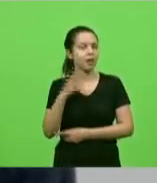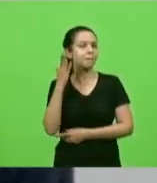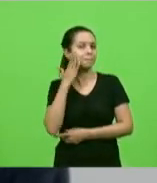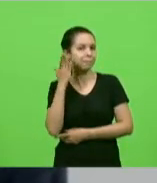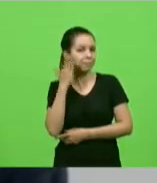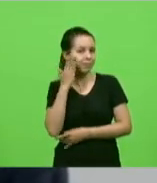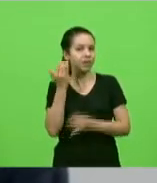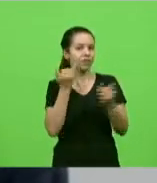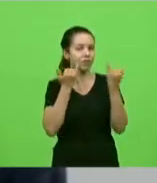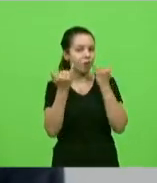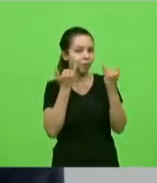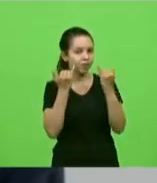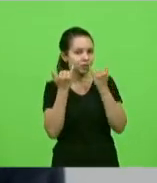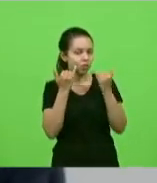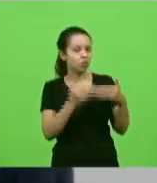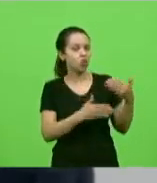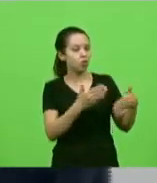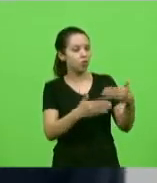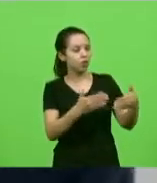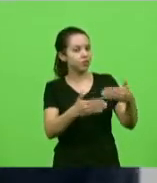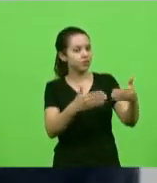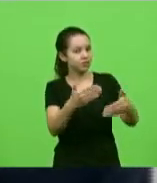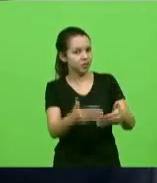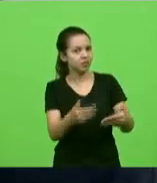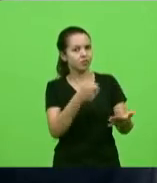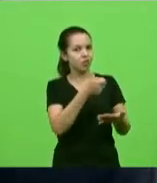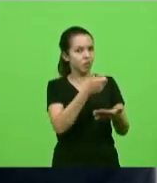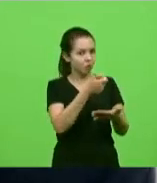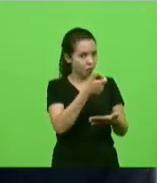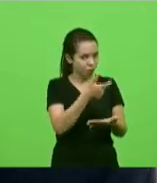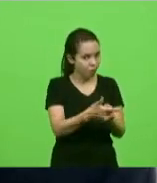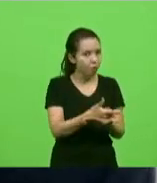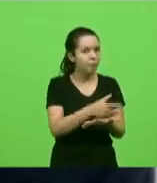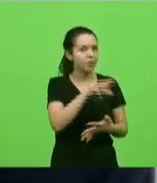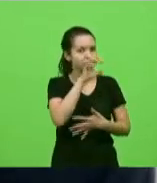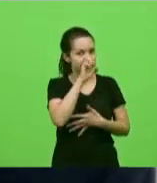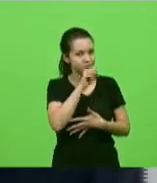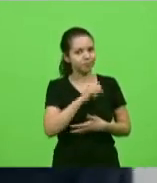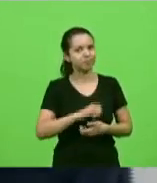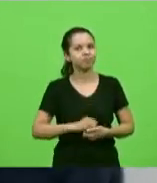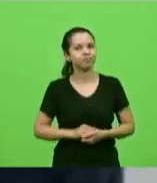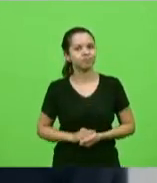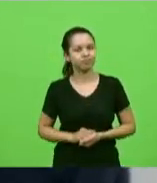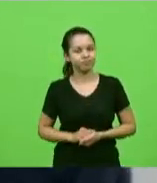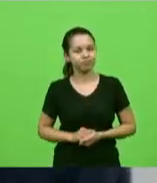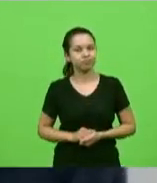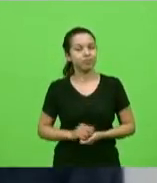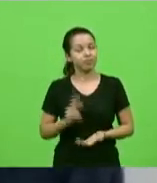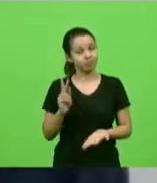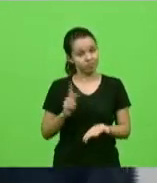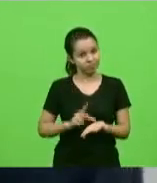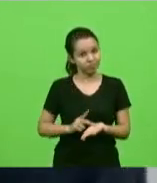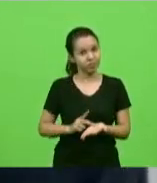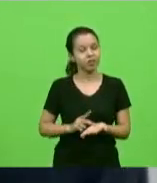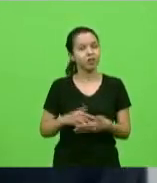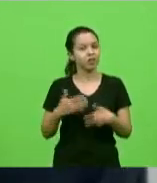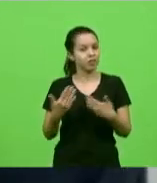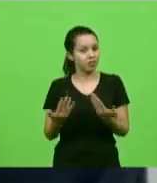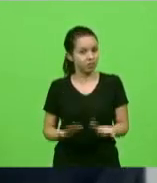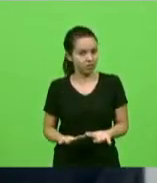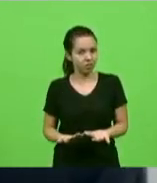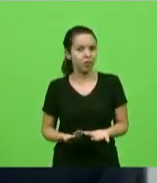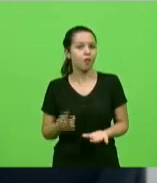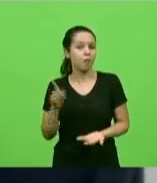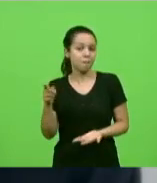da informação sobre os meandros do processo de aquisição dos referidos equipamentos e, por óbvio, do